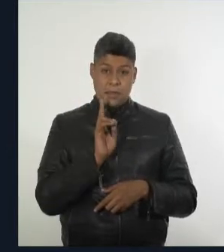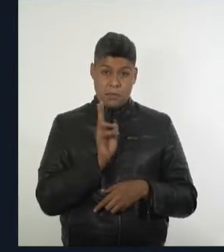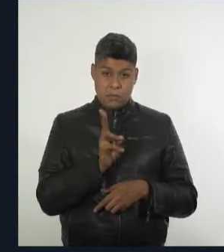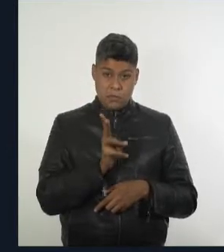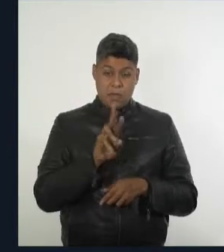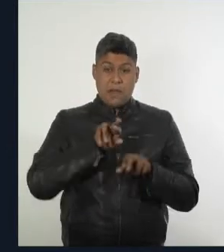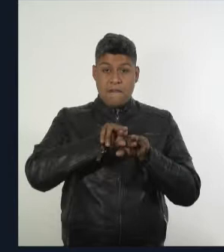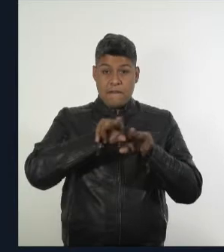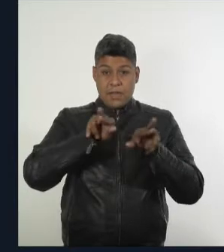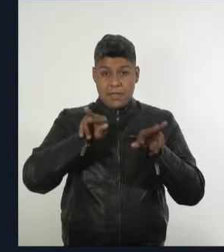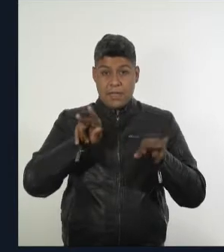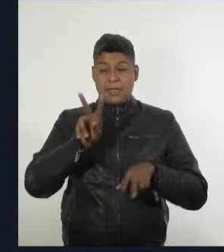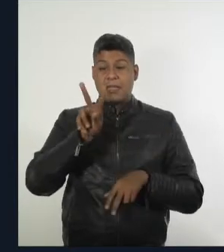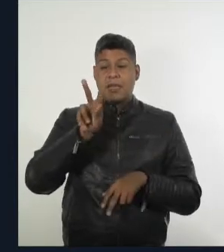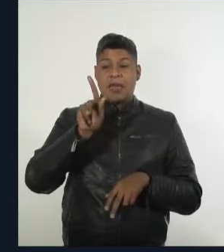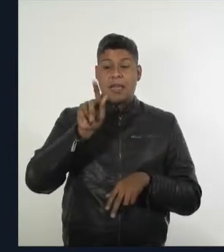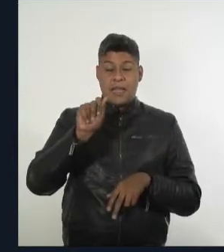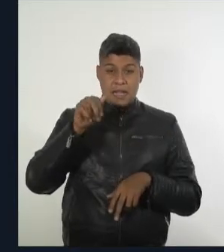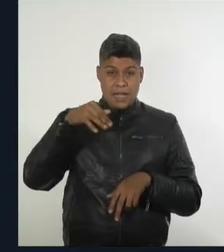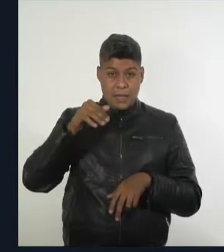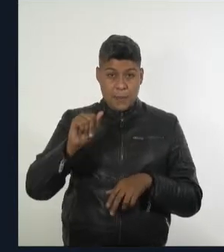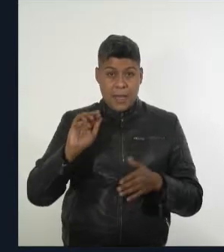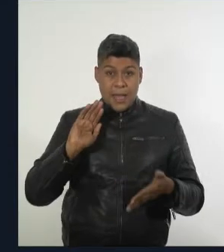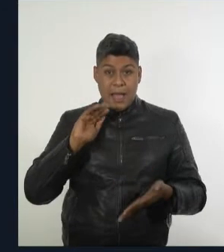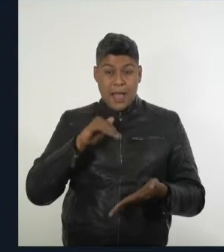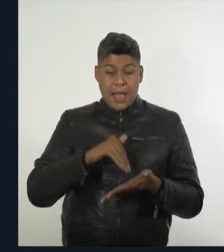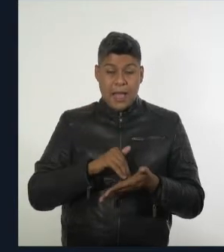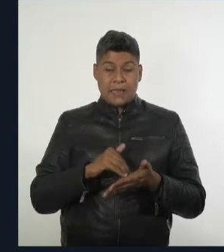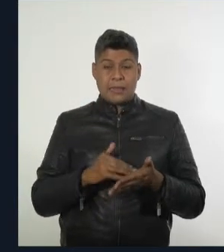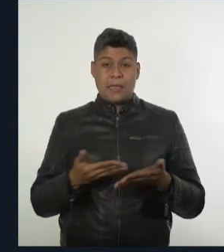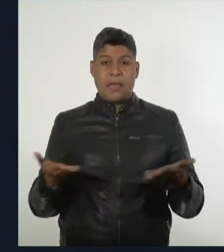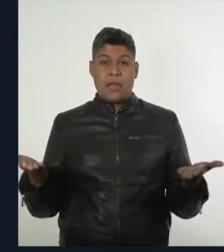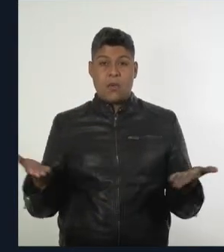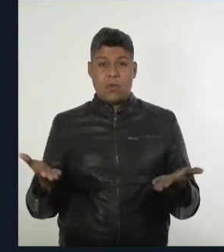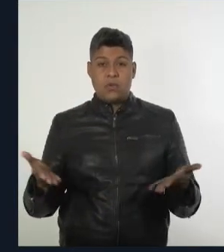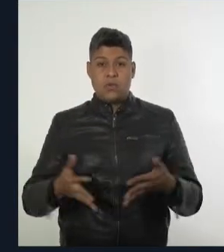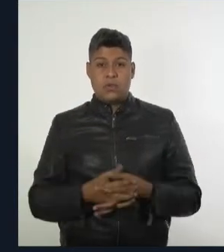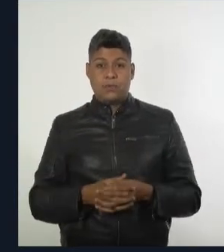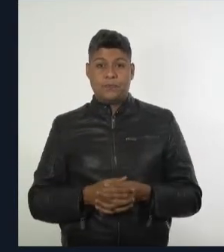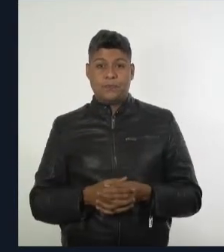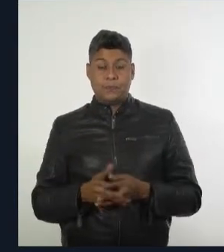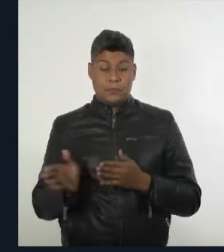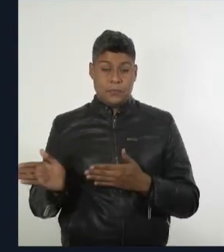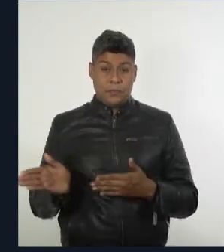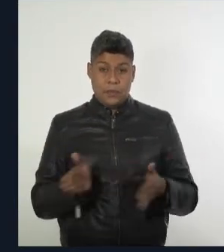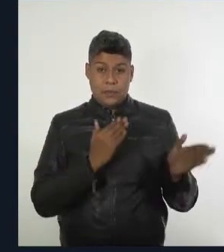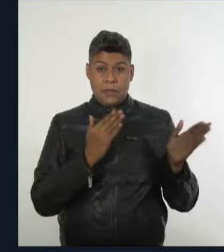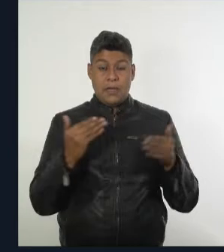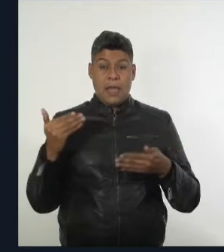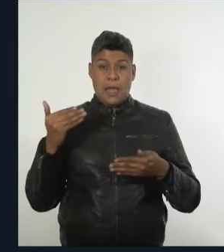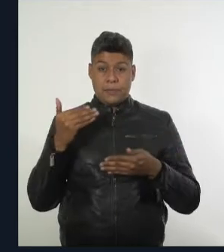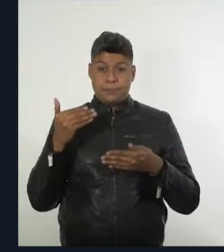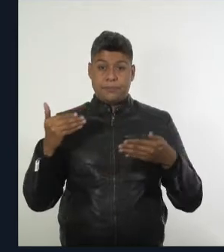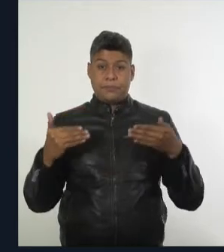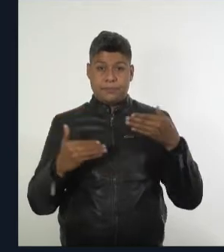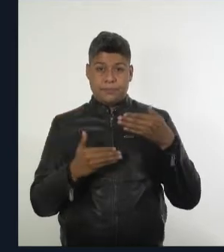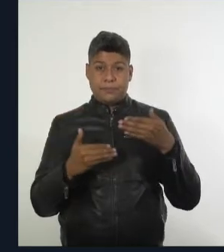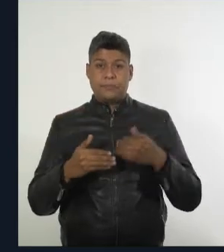da variante gama até o momento. No próximo gráfico,